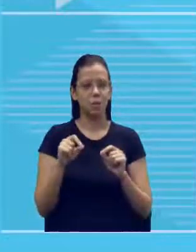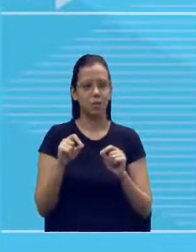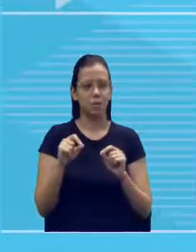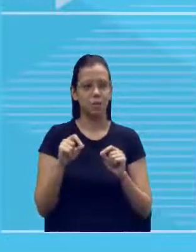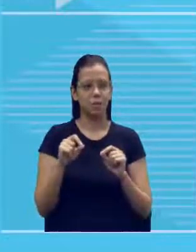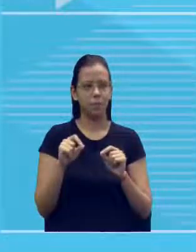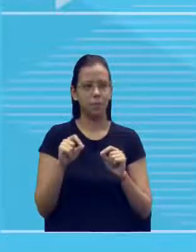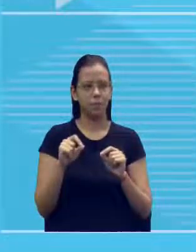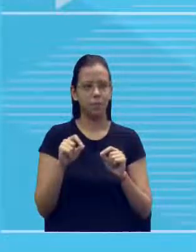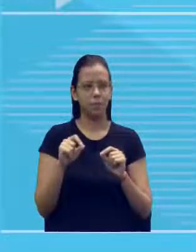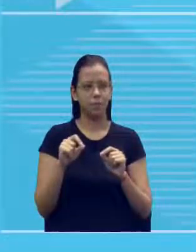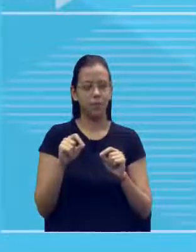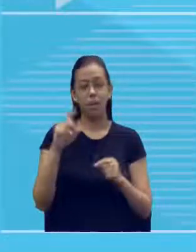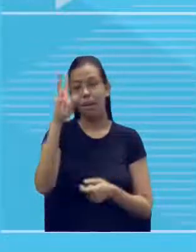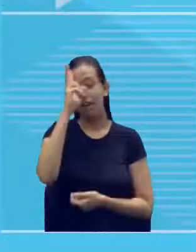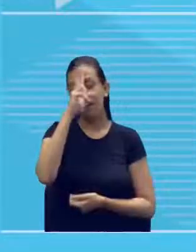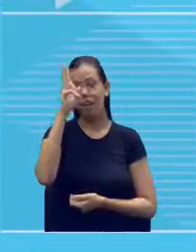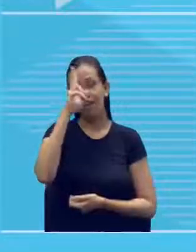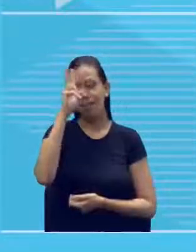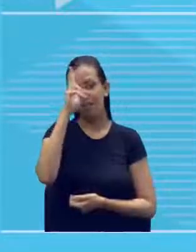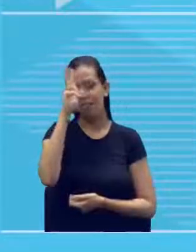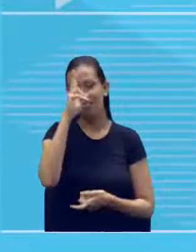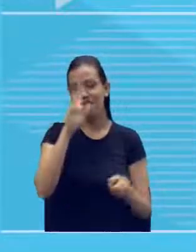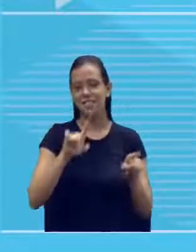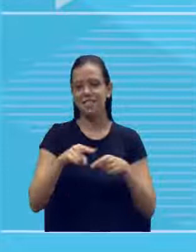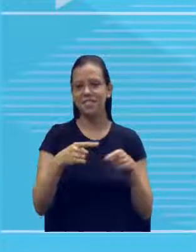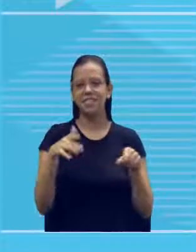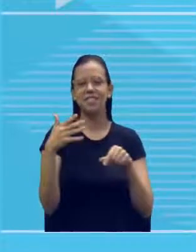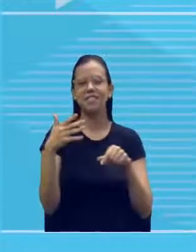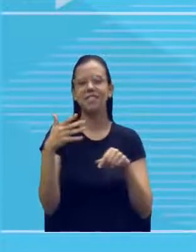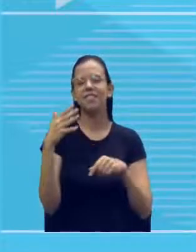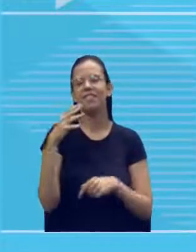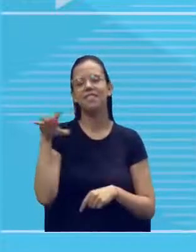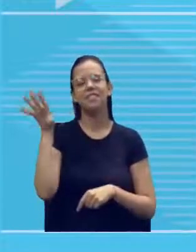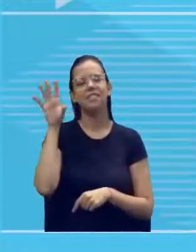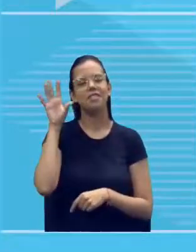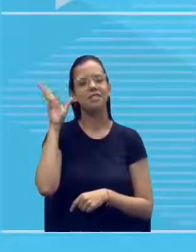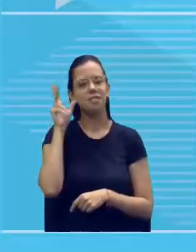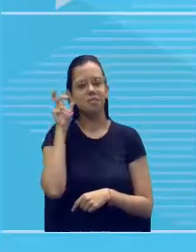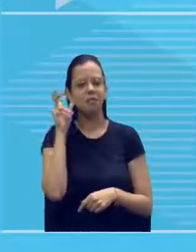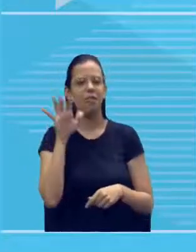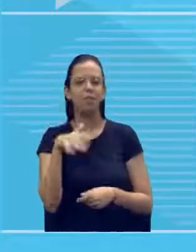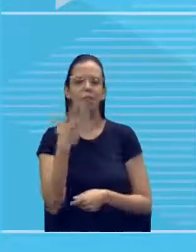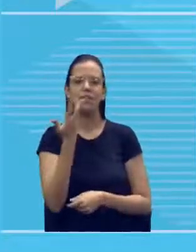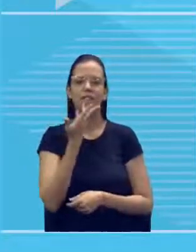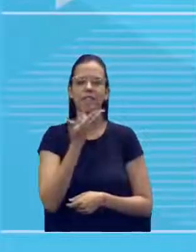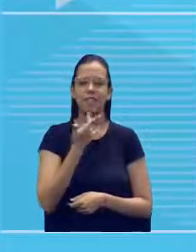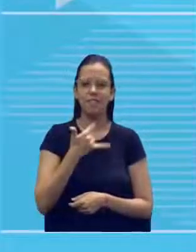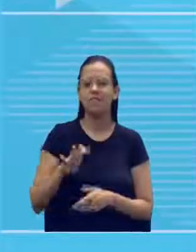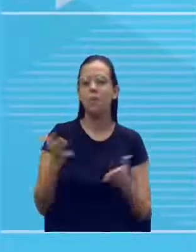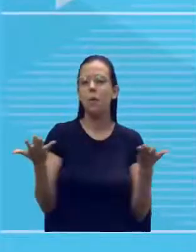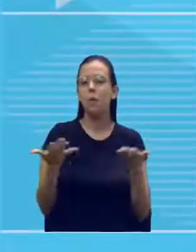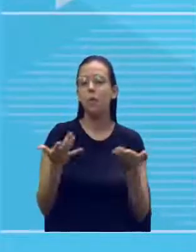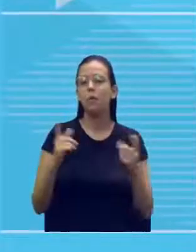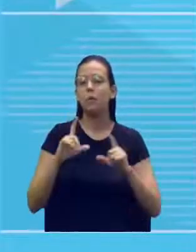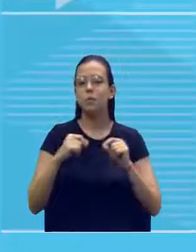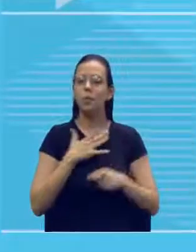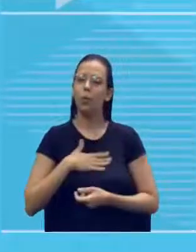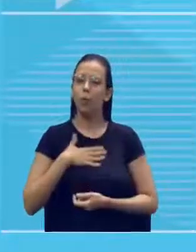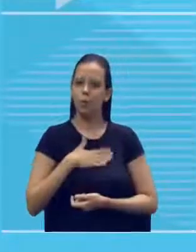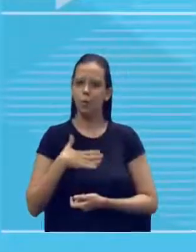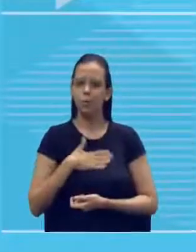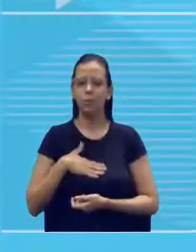lembrar a música, a dança que elas participaram quando eram crianças. E hoje, o que é que movimenta elas,